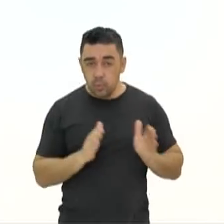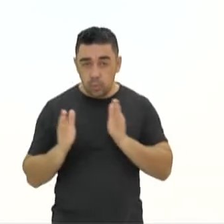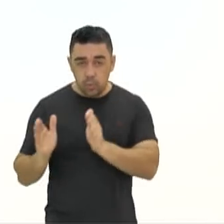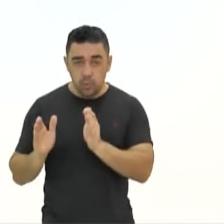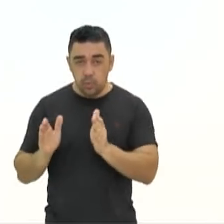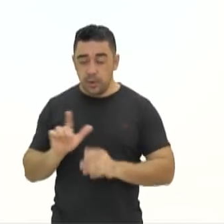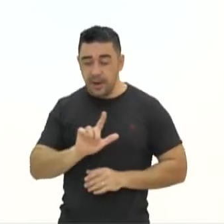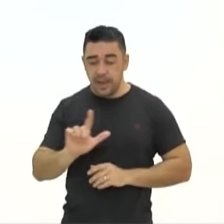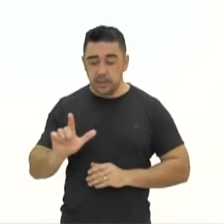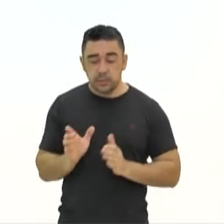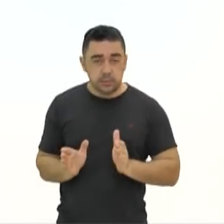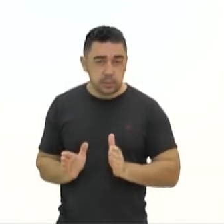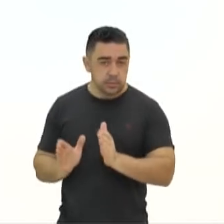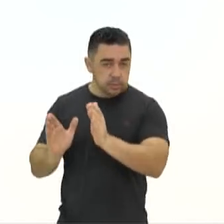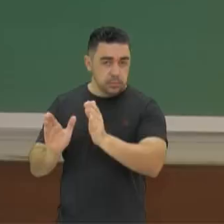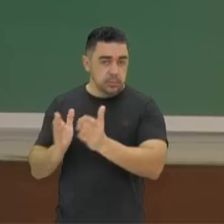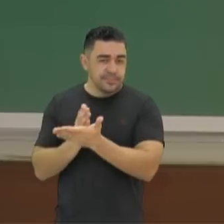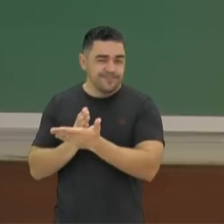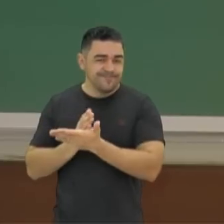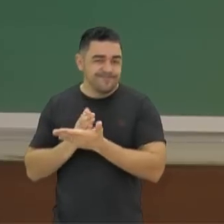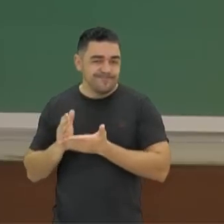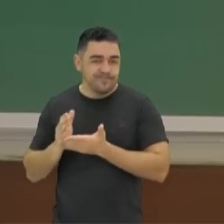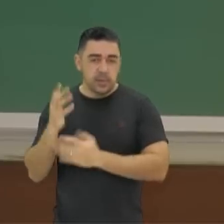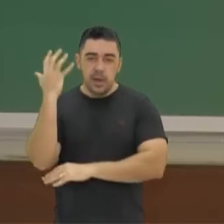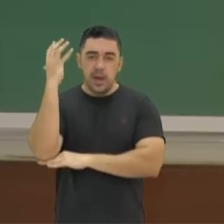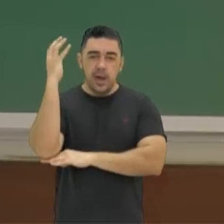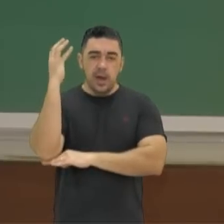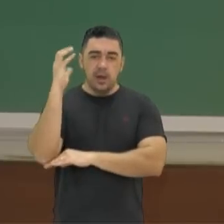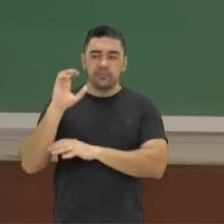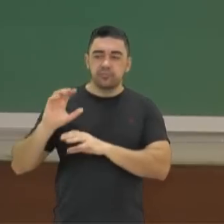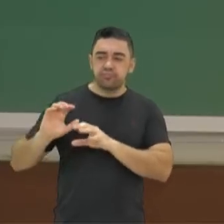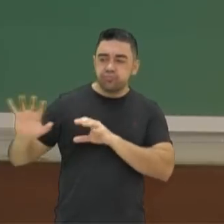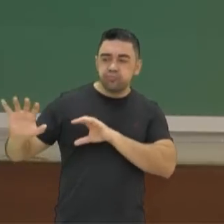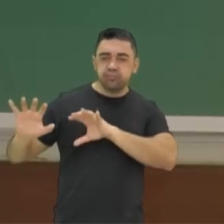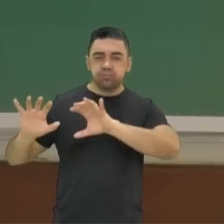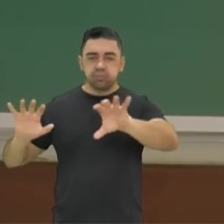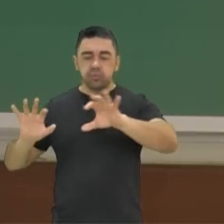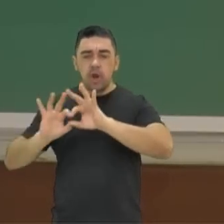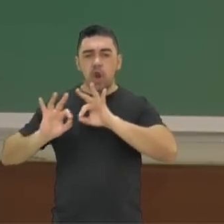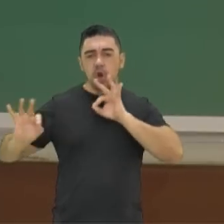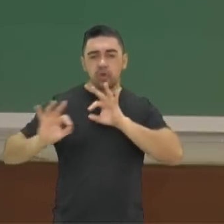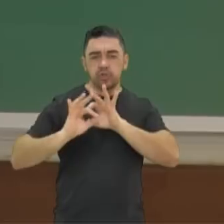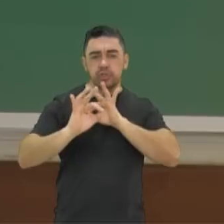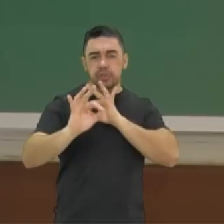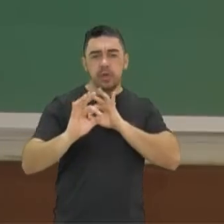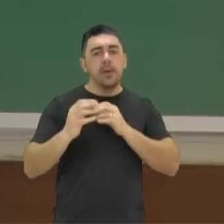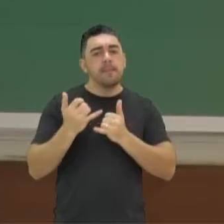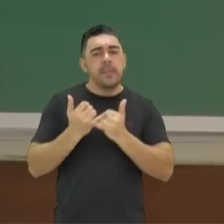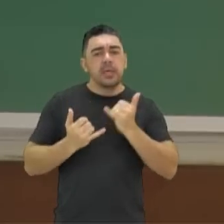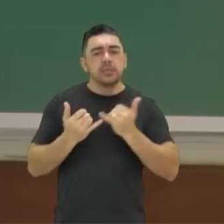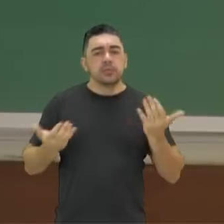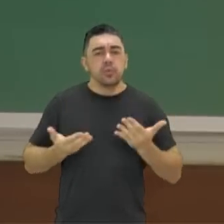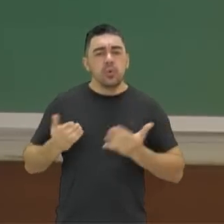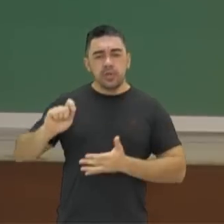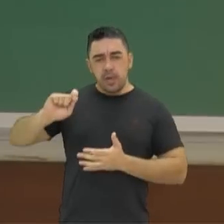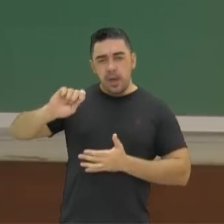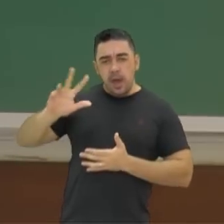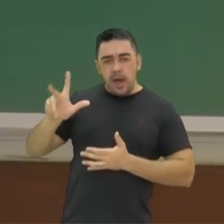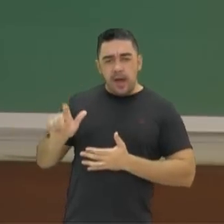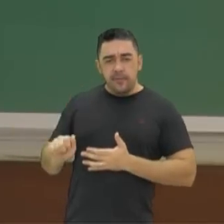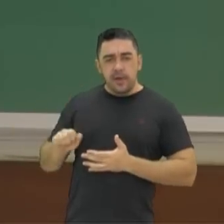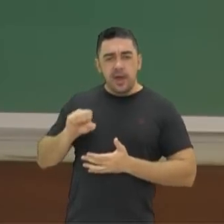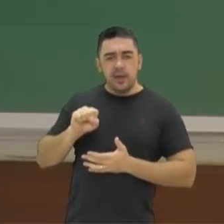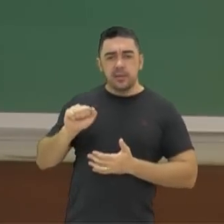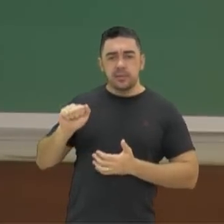lado leste, começou a ficar árvores espaçadas, era um ambiente mais parecido com a savana africana hoje. Então, tinham poucas árvores,